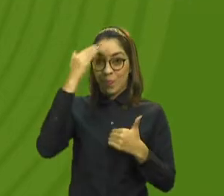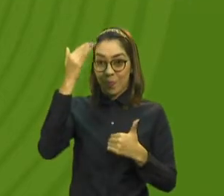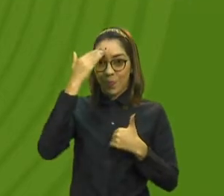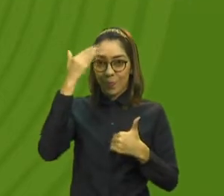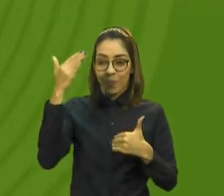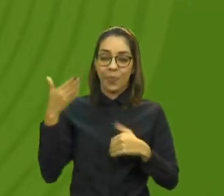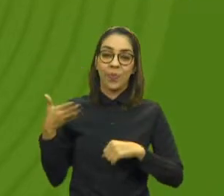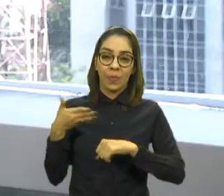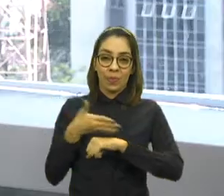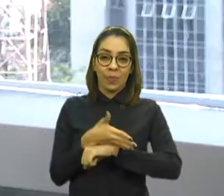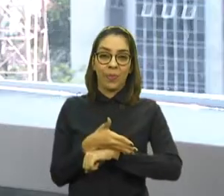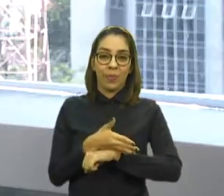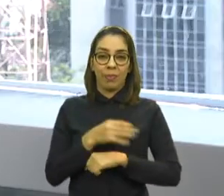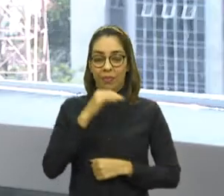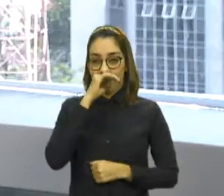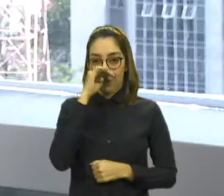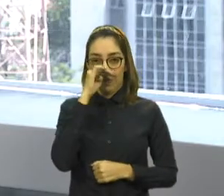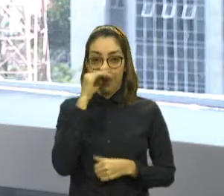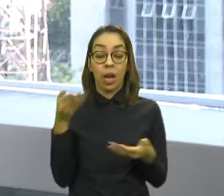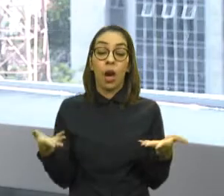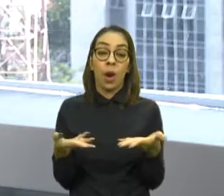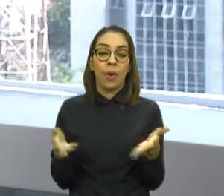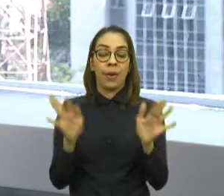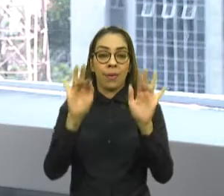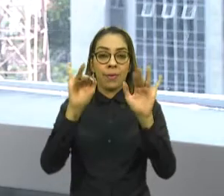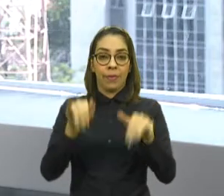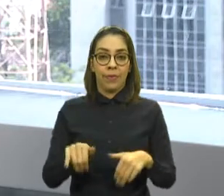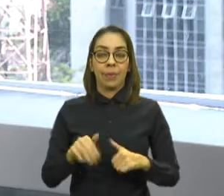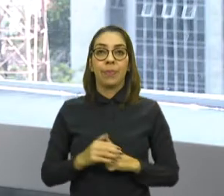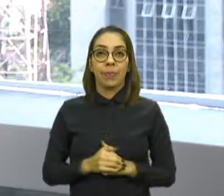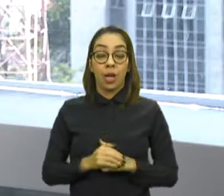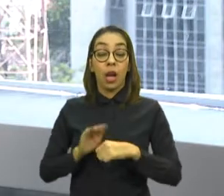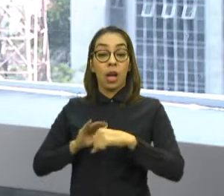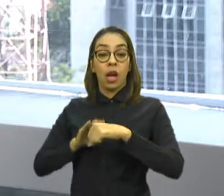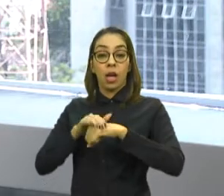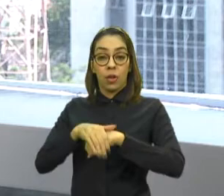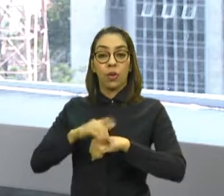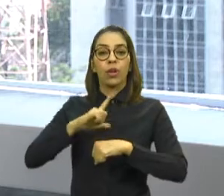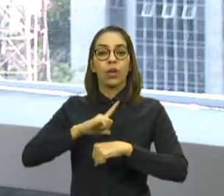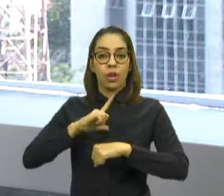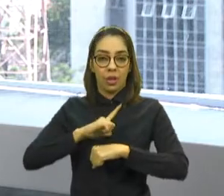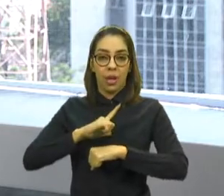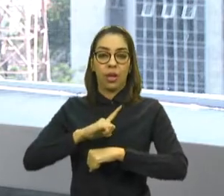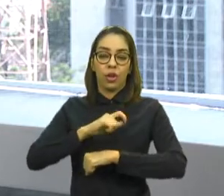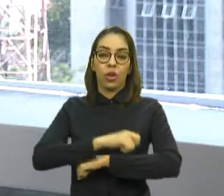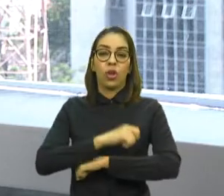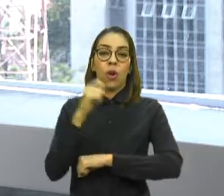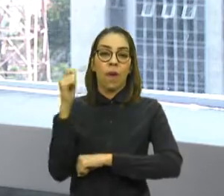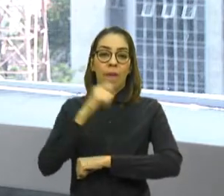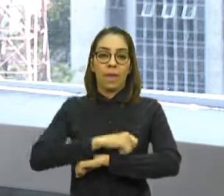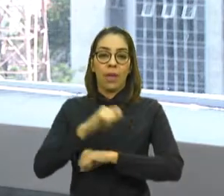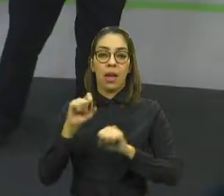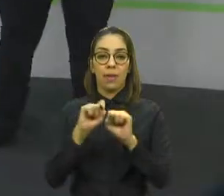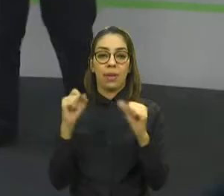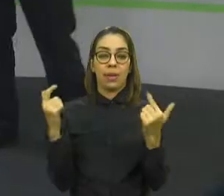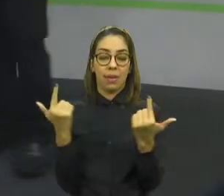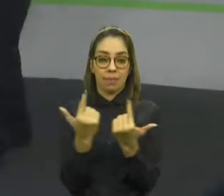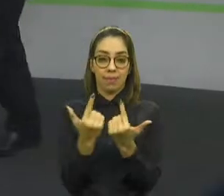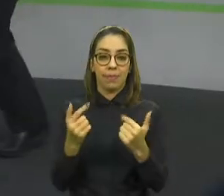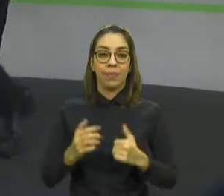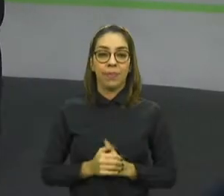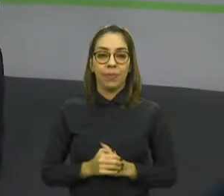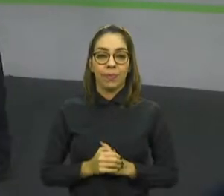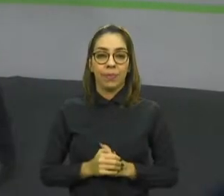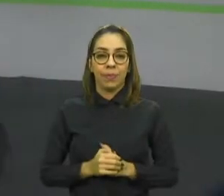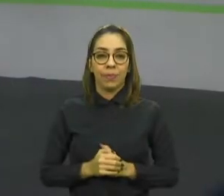Primeiro Expediente. A gente fica por aqui. Às 10 para 7 da noite tem o Jornal Assembleia e logo depois o Questão de Ordem. Acompanhe a